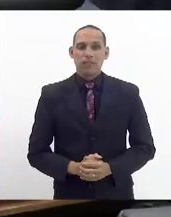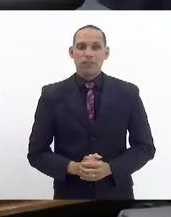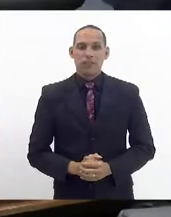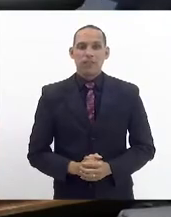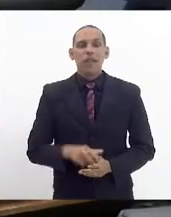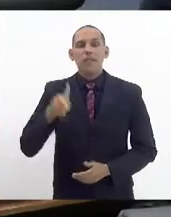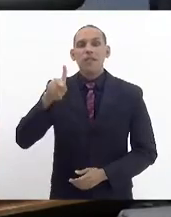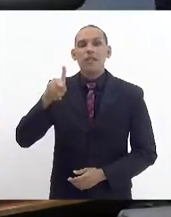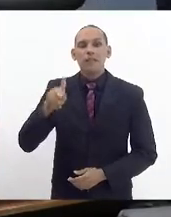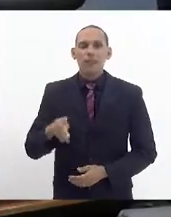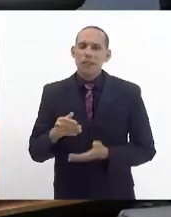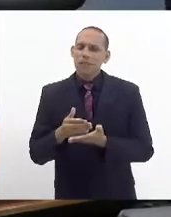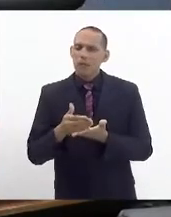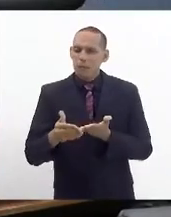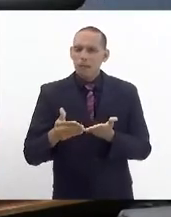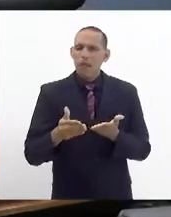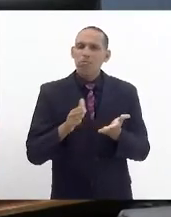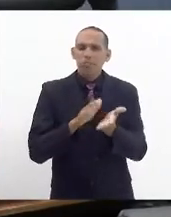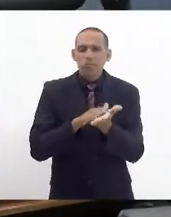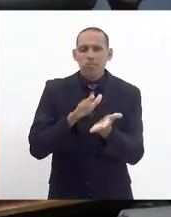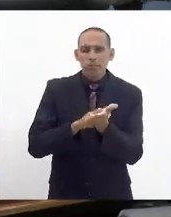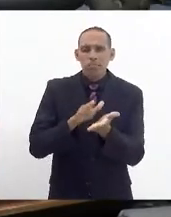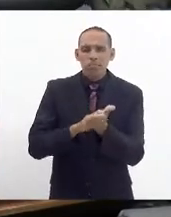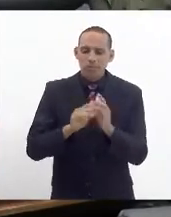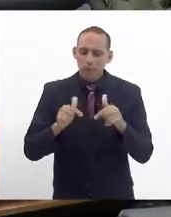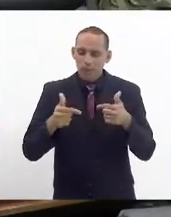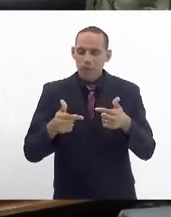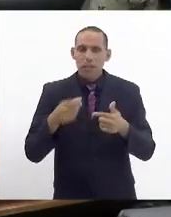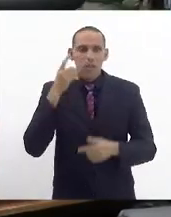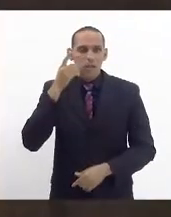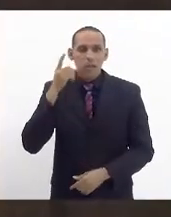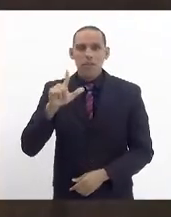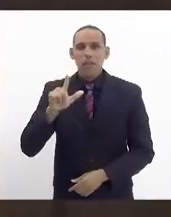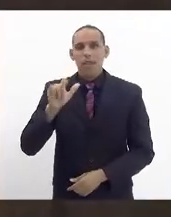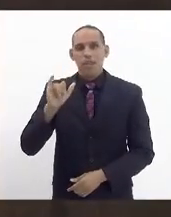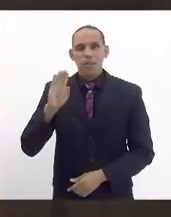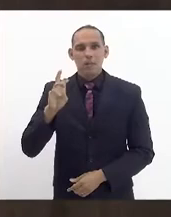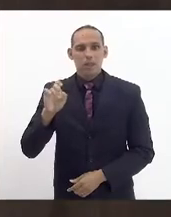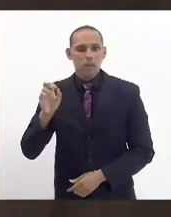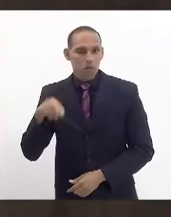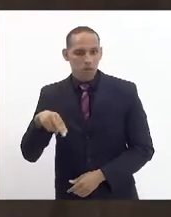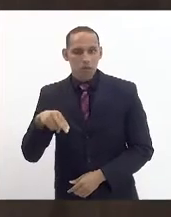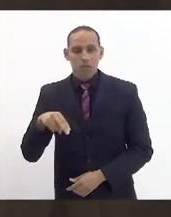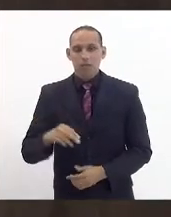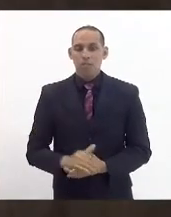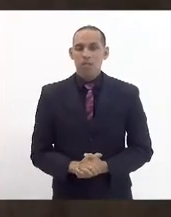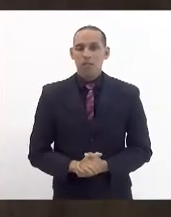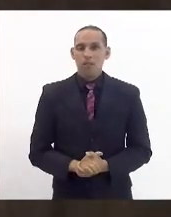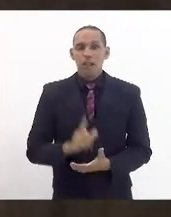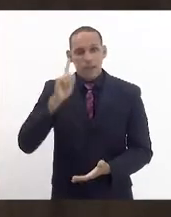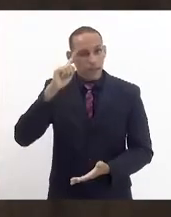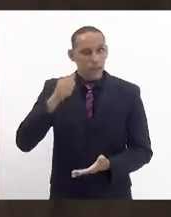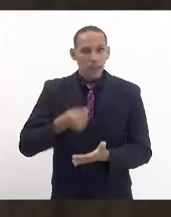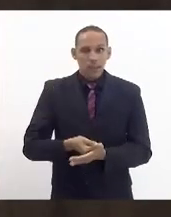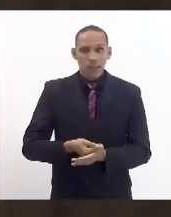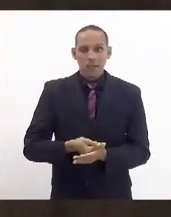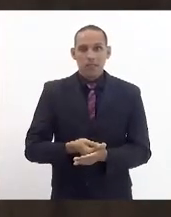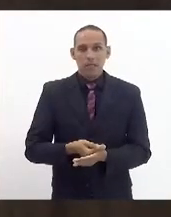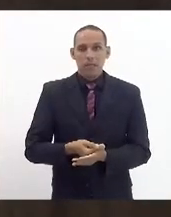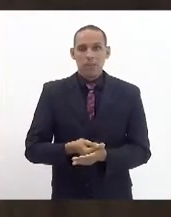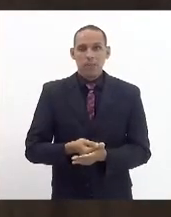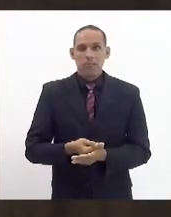Presidente, inicialmente elogiar a iniciativa do deputado Daniel Librelon, que determina, né,